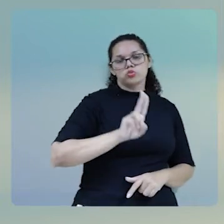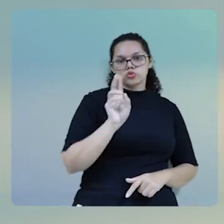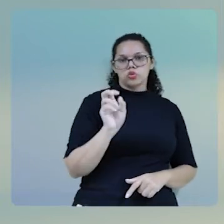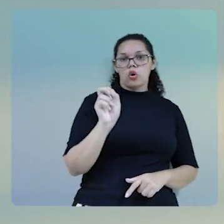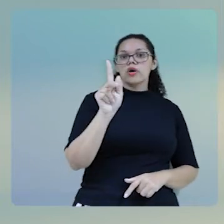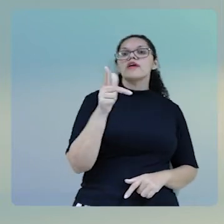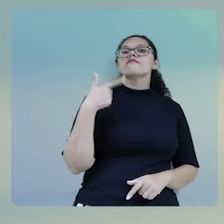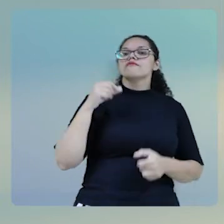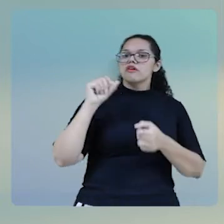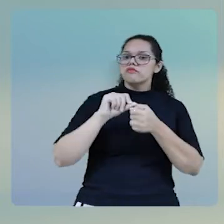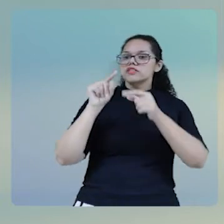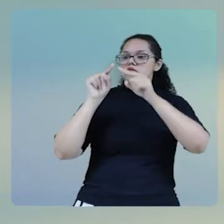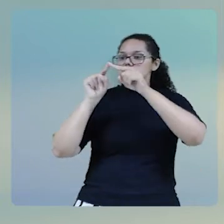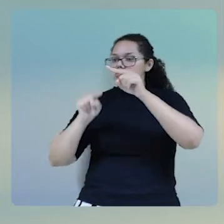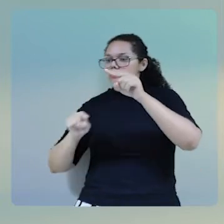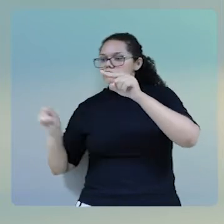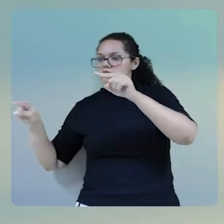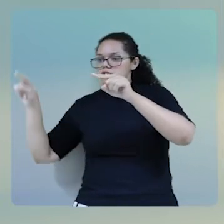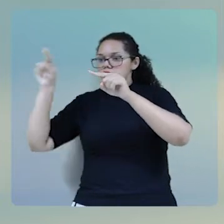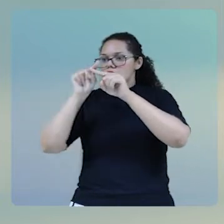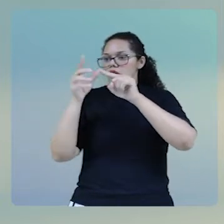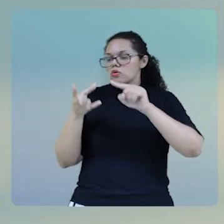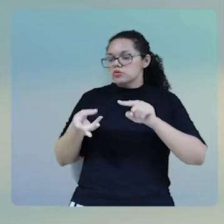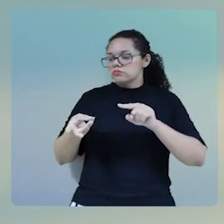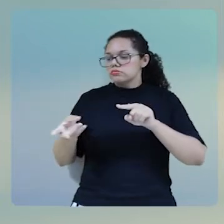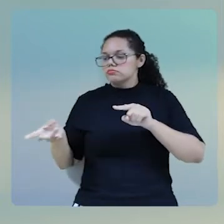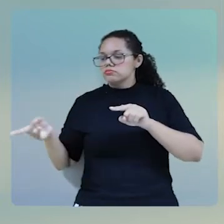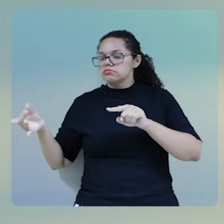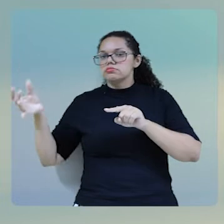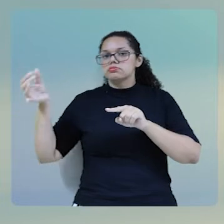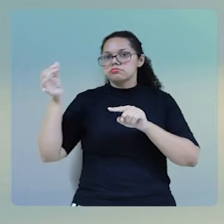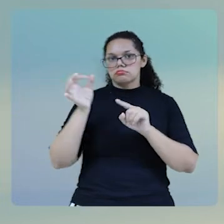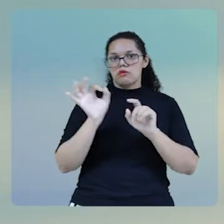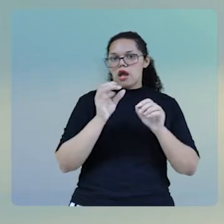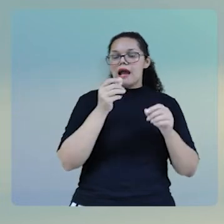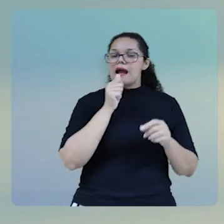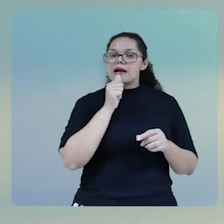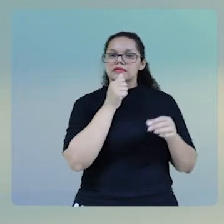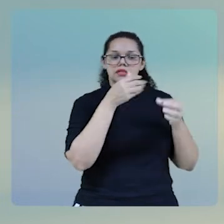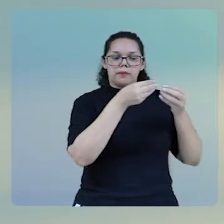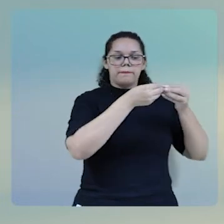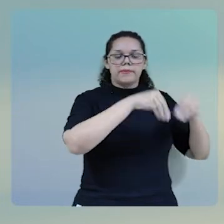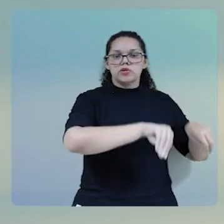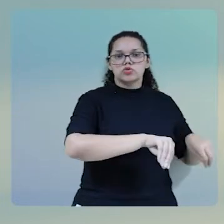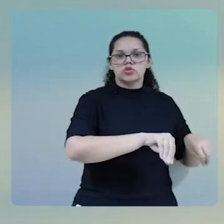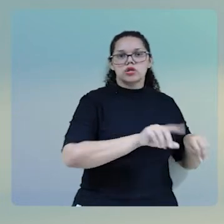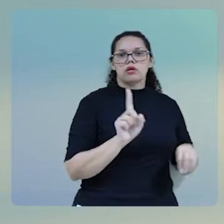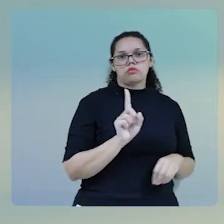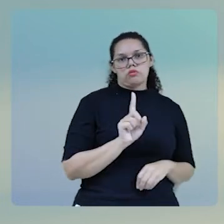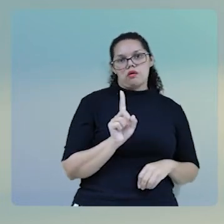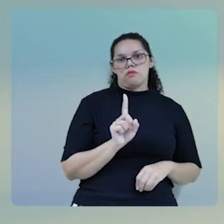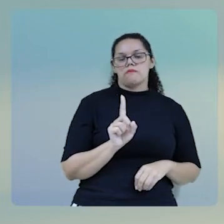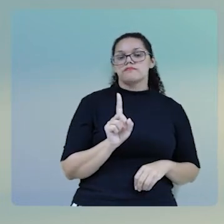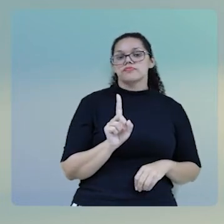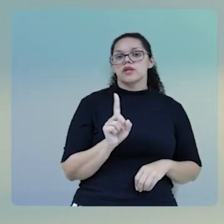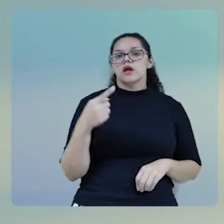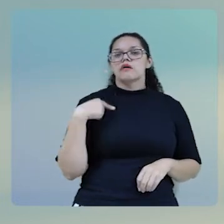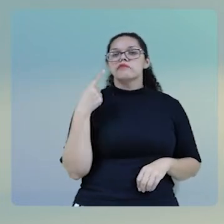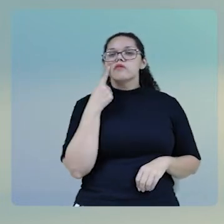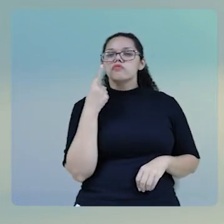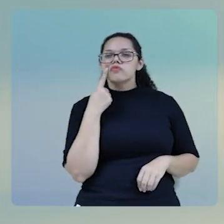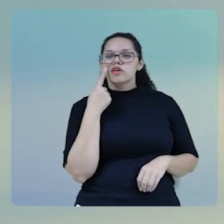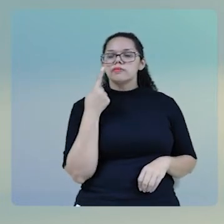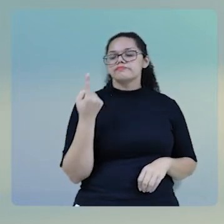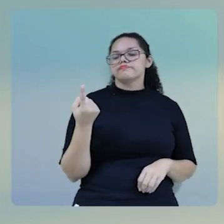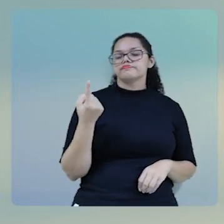vamos fazer de novo o circuito, do jeito que está aqui, não está prejudicando ainda. Então, a gente vai desenhar aqui os resistores agora.